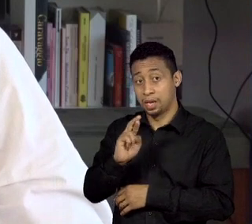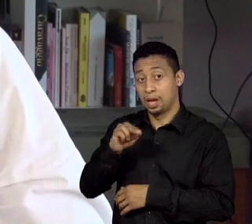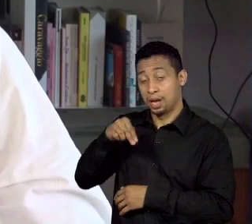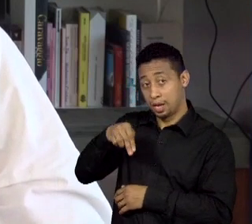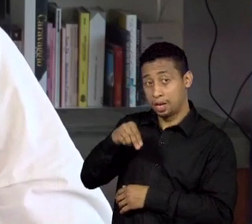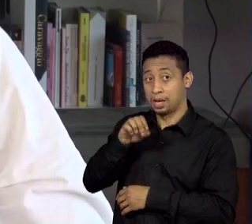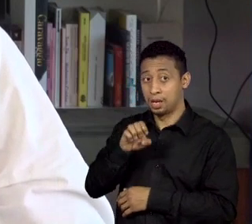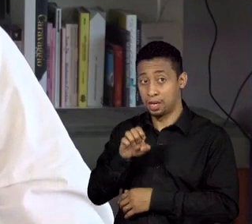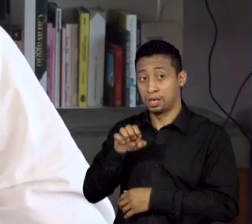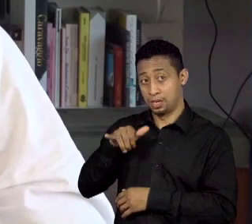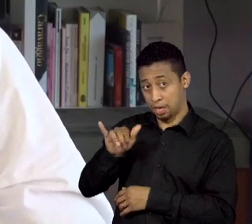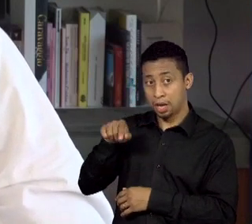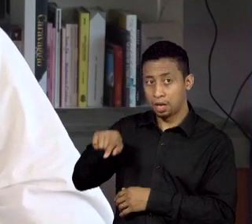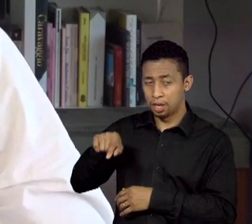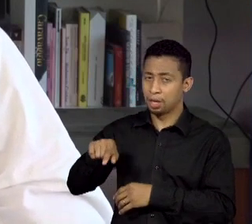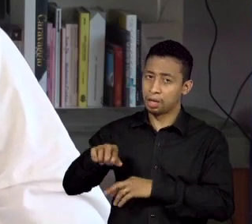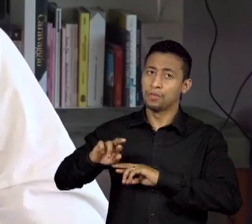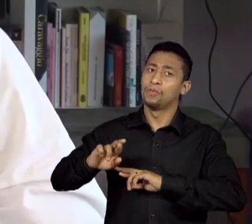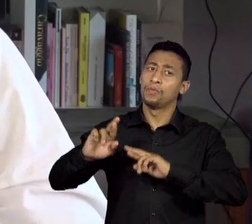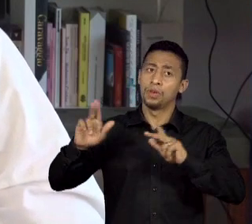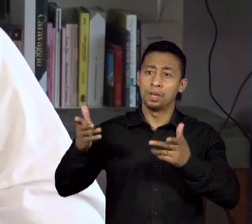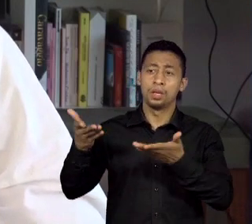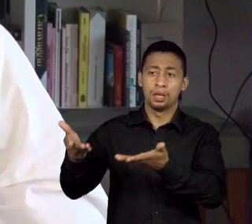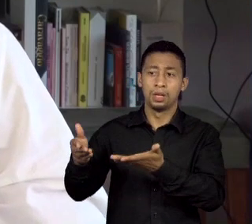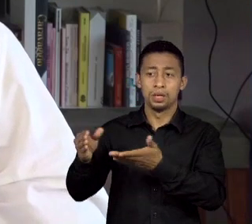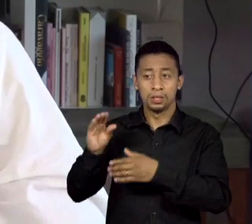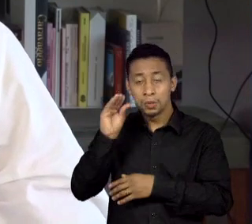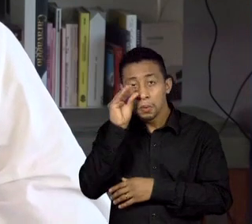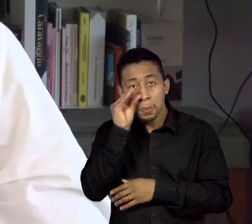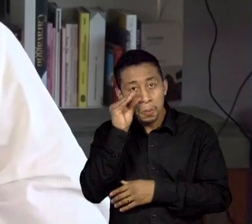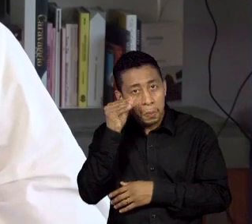meu pai nunca... Miguel Arraes, meu pai,